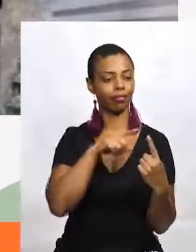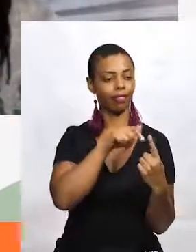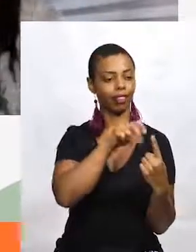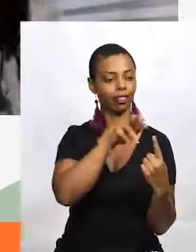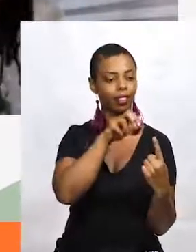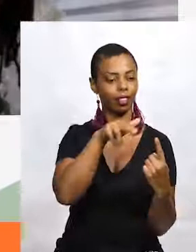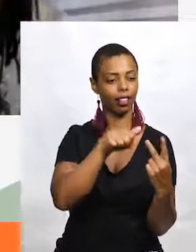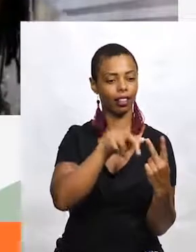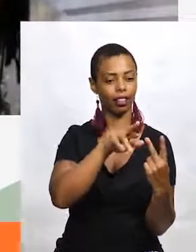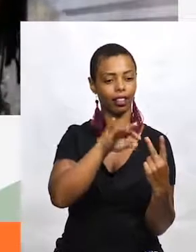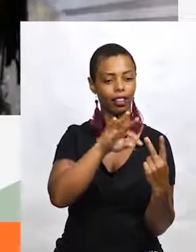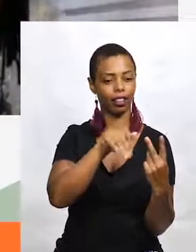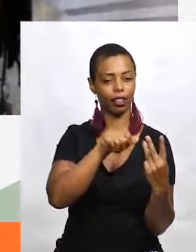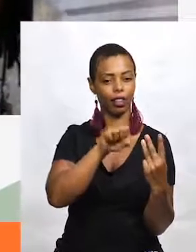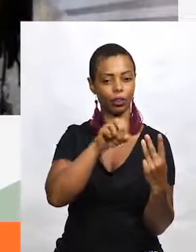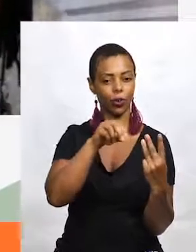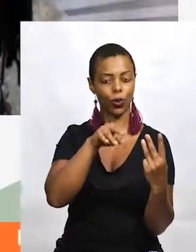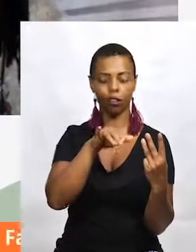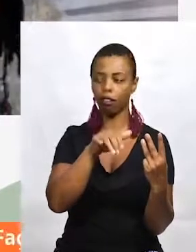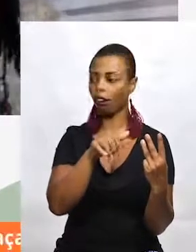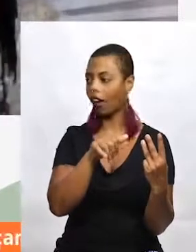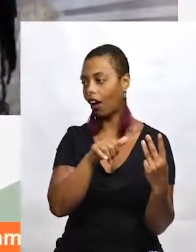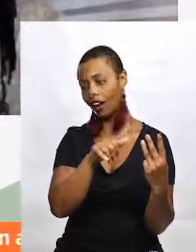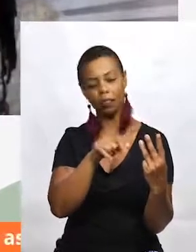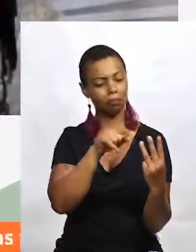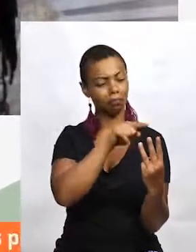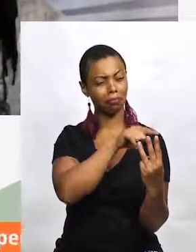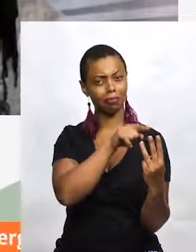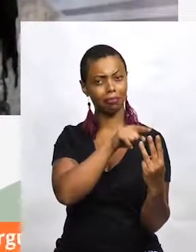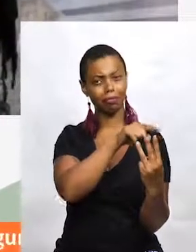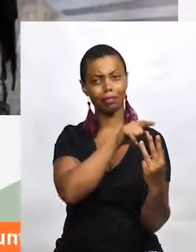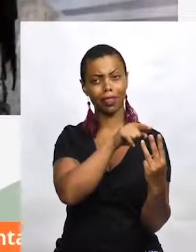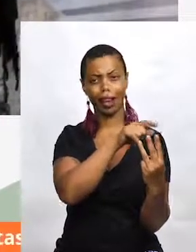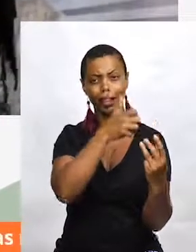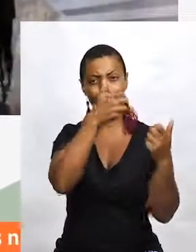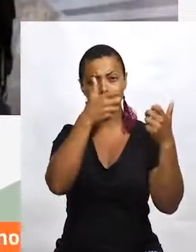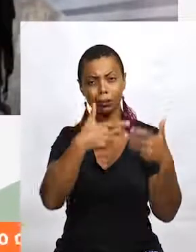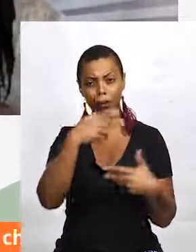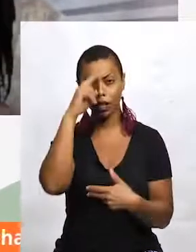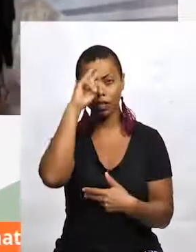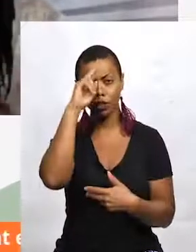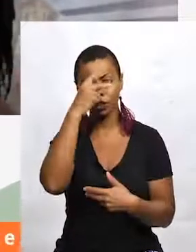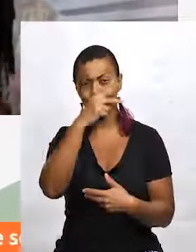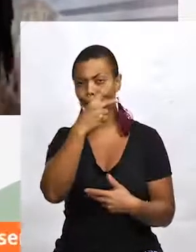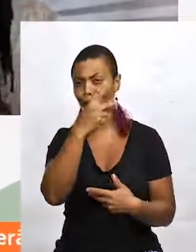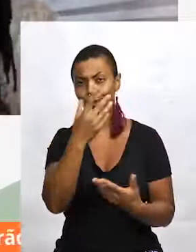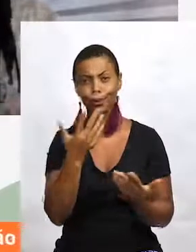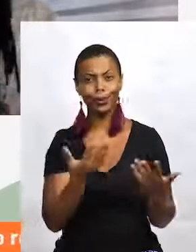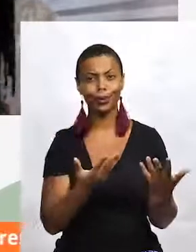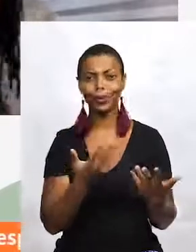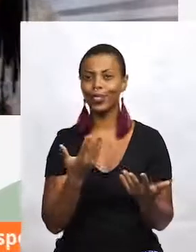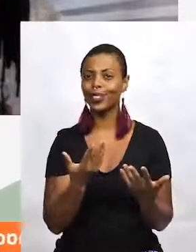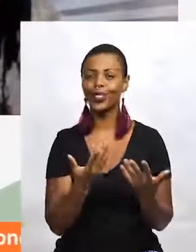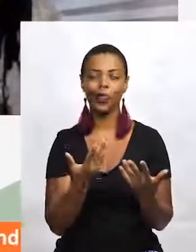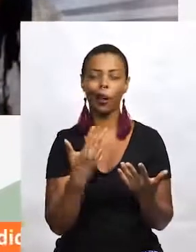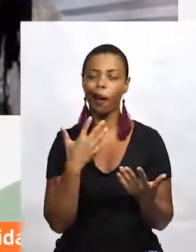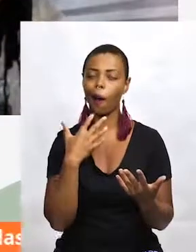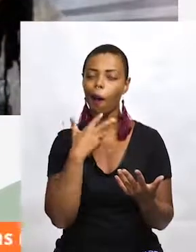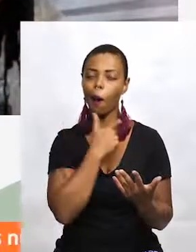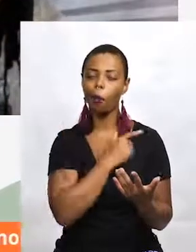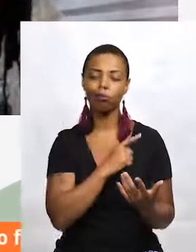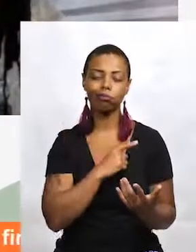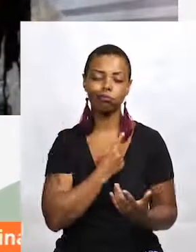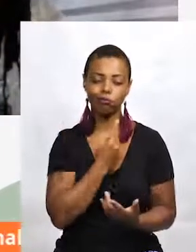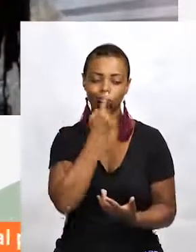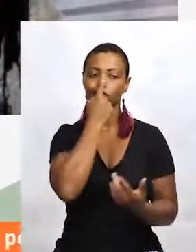Sônia. Adriana, Rita, a fala de vocês, né, a história de vocês, não tem como a gente não ter uma identificação.